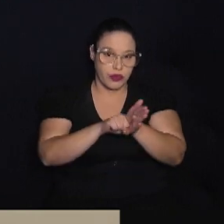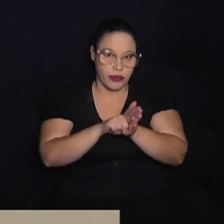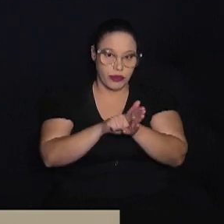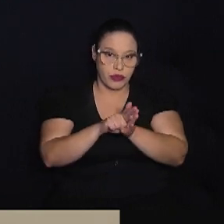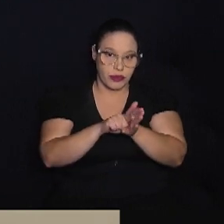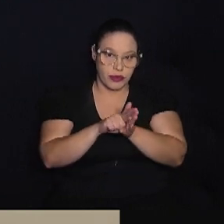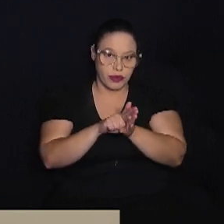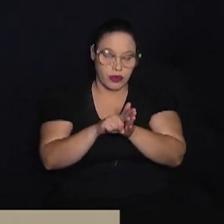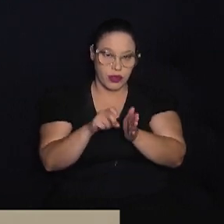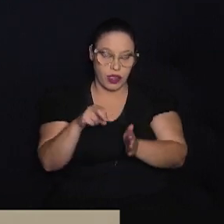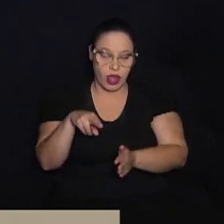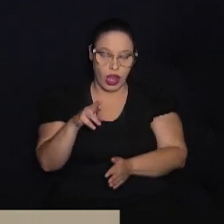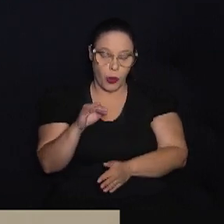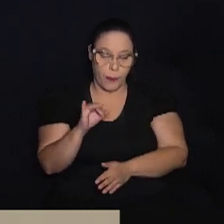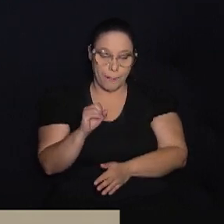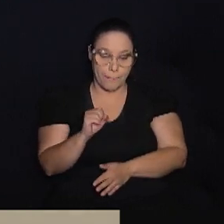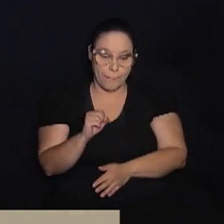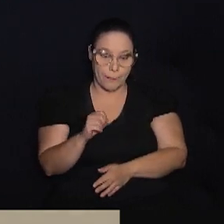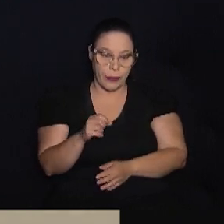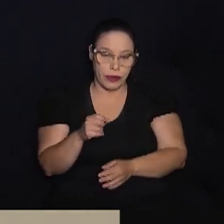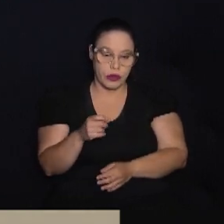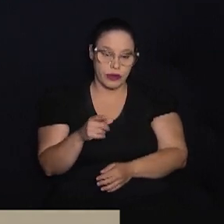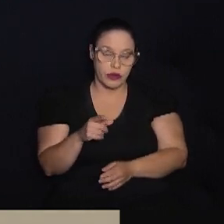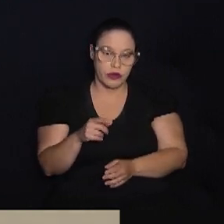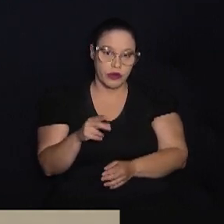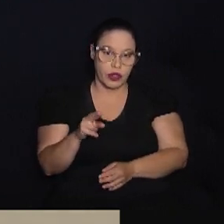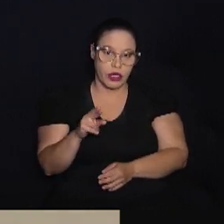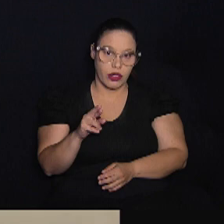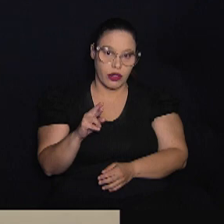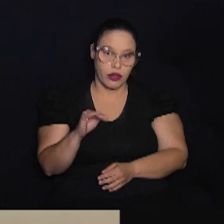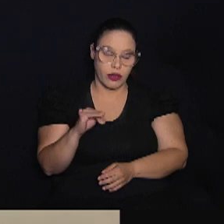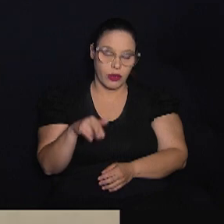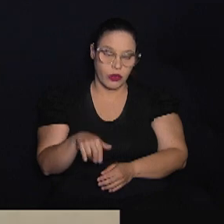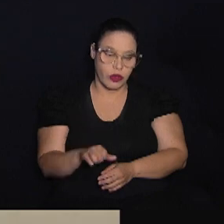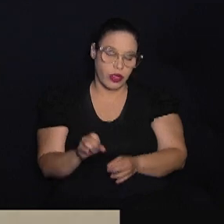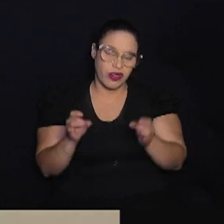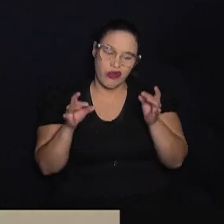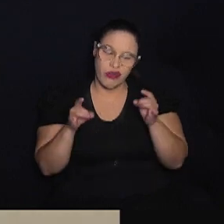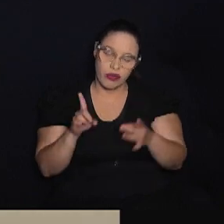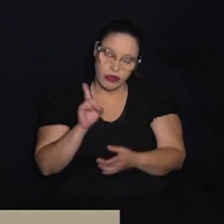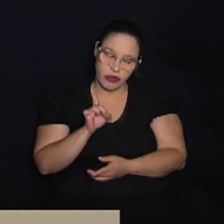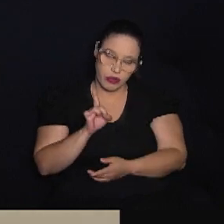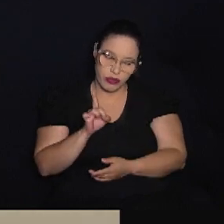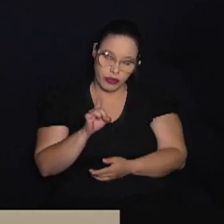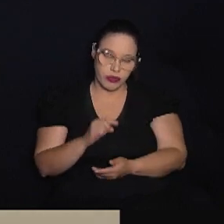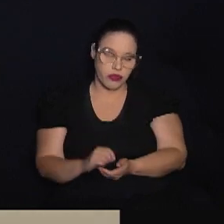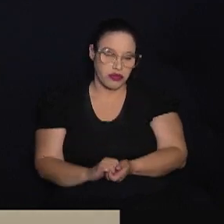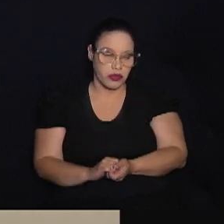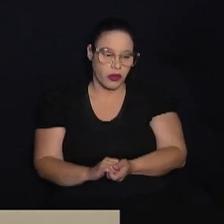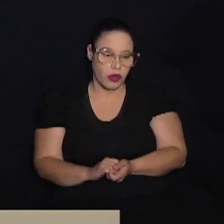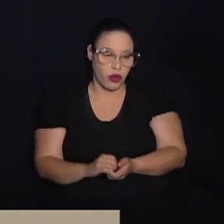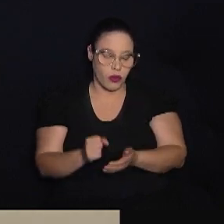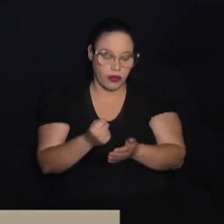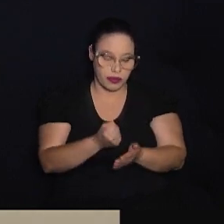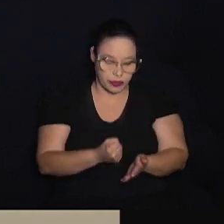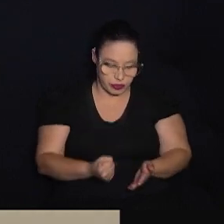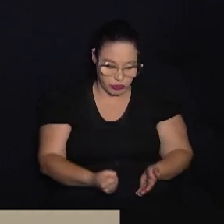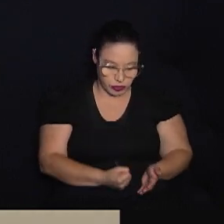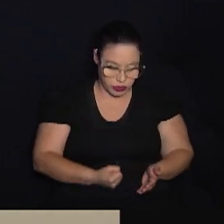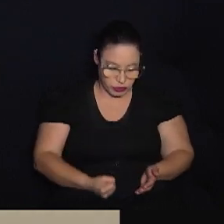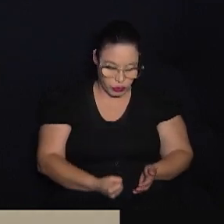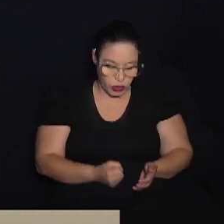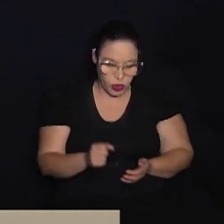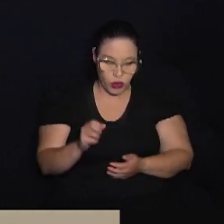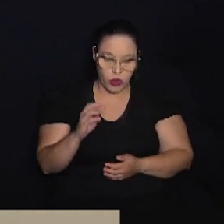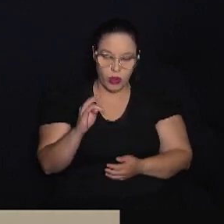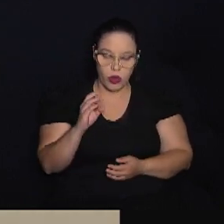células neoplásicas na urina, mas esse não é tão específico. Quando você faz um ultrassom ou uma tomografia e